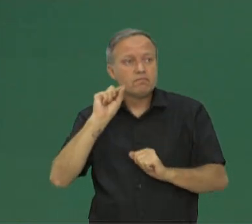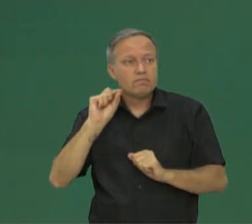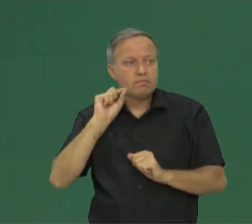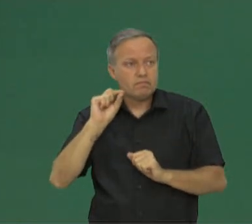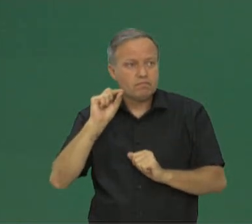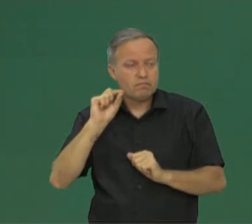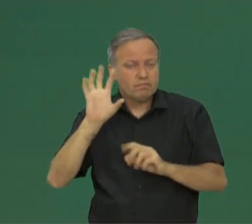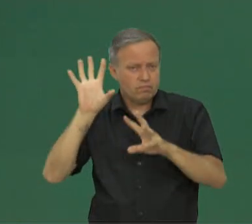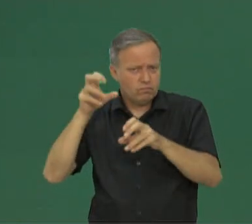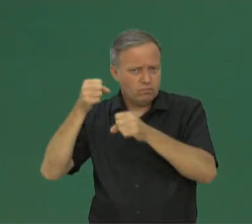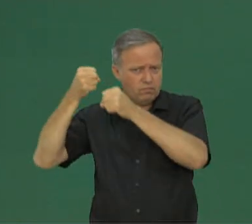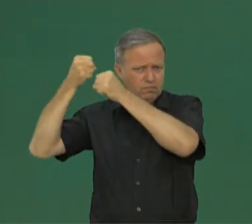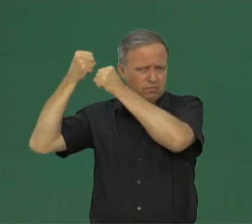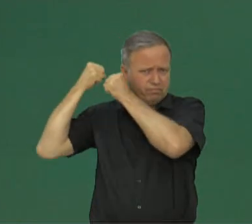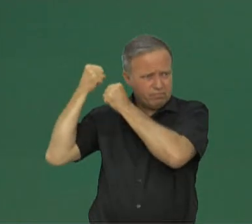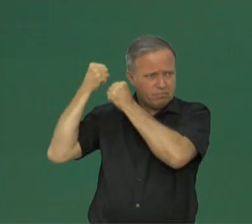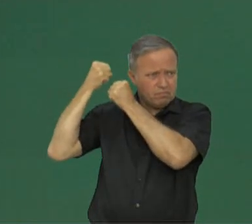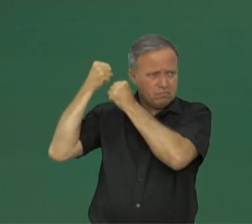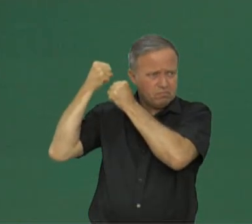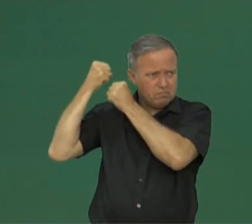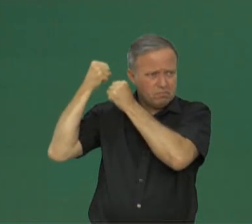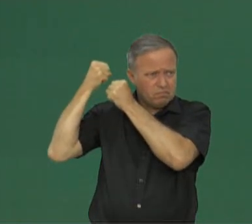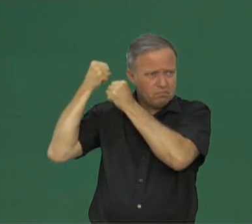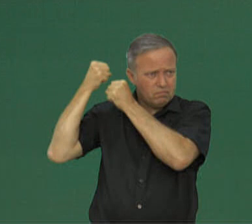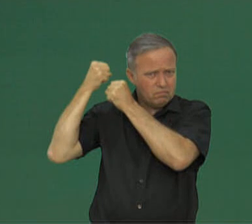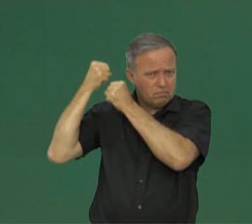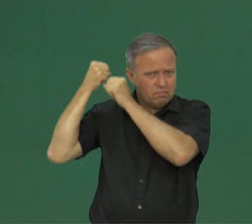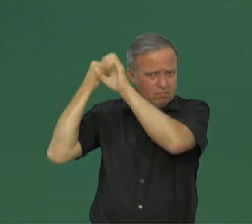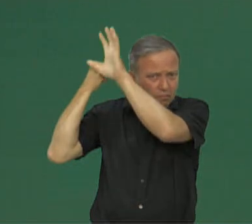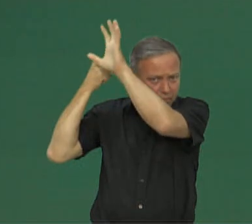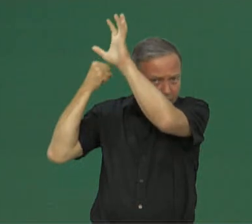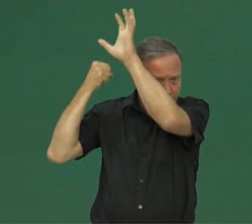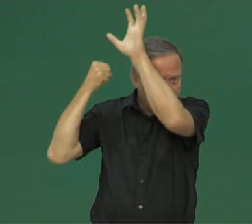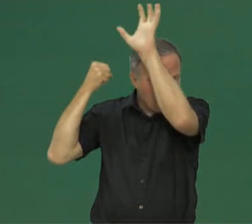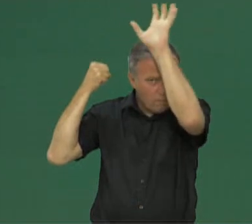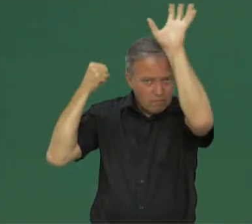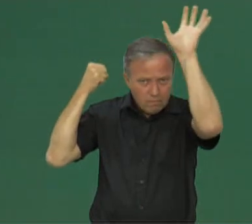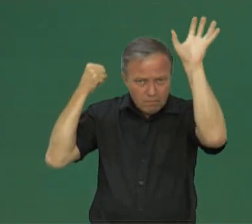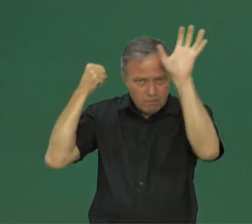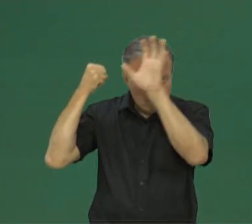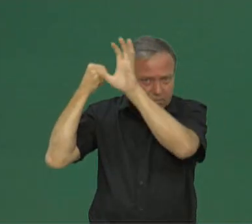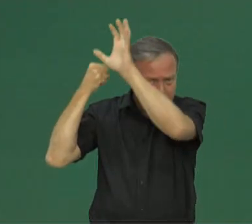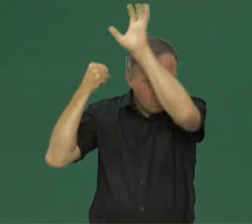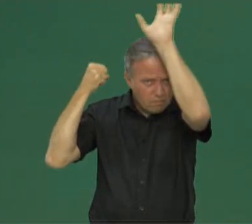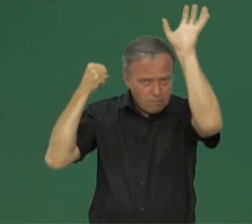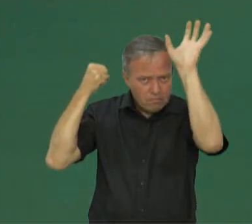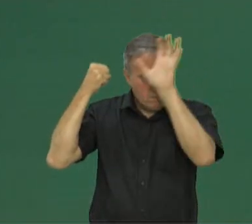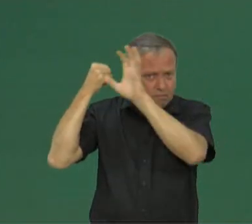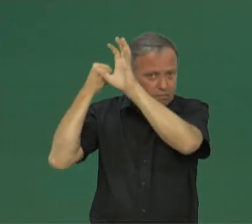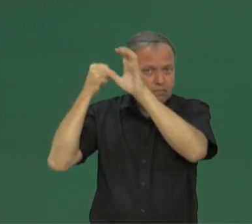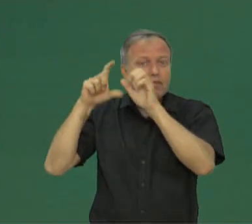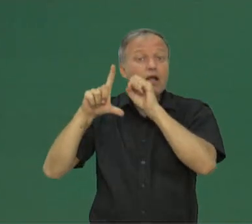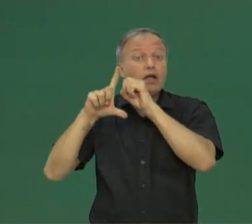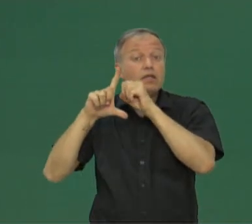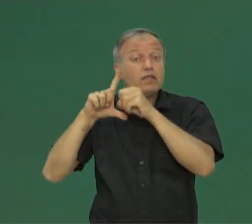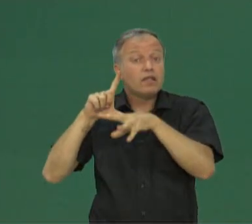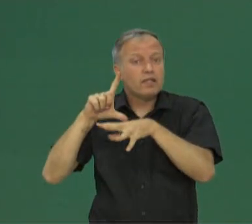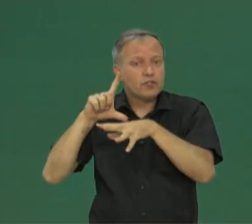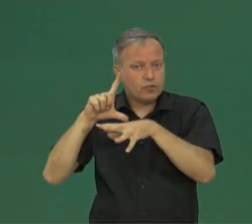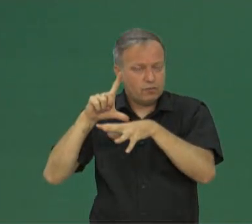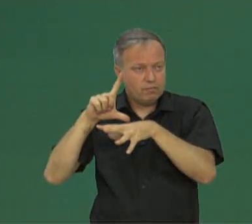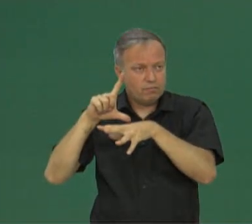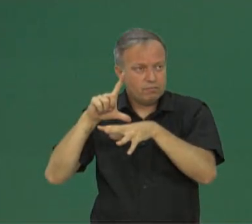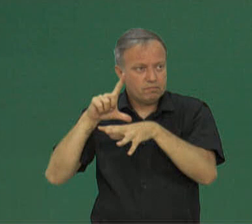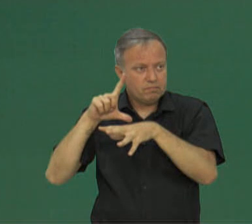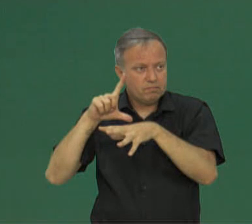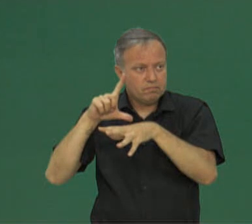ó, principalmente, ele se utilizou de materiais que estavam no lixão. Então, ele não colou esses materiais numa tela ou na